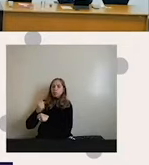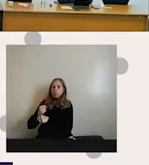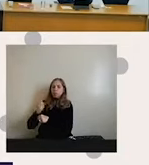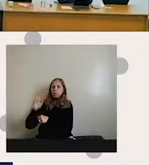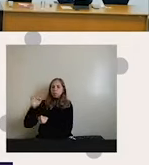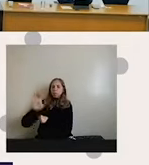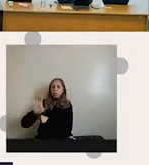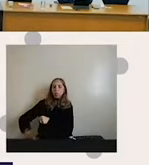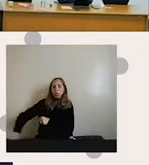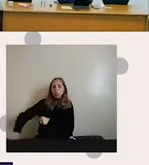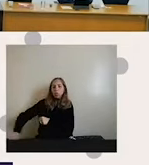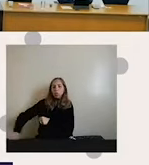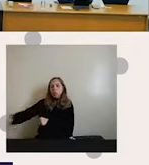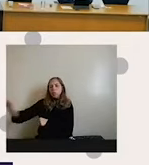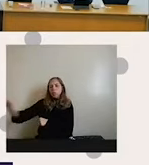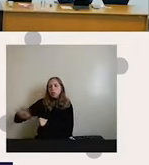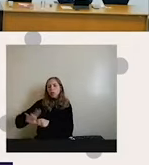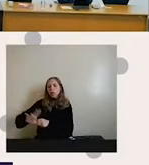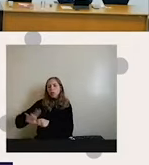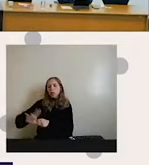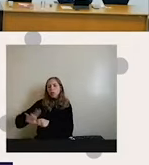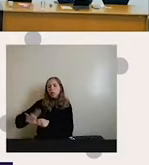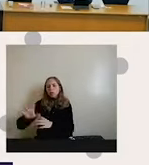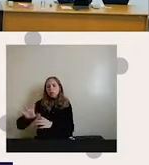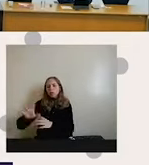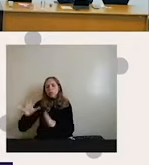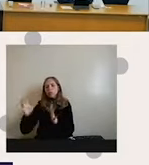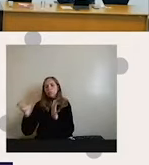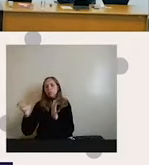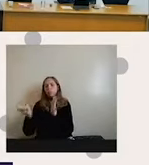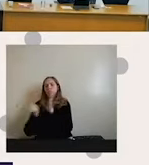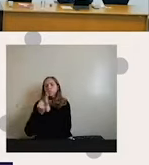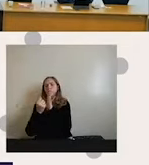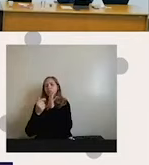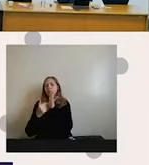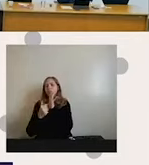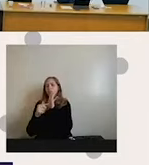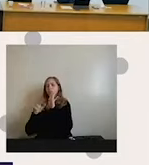estudo francês, esse que eu cito, que mostra